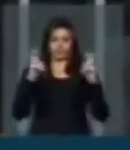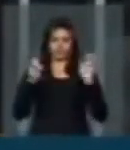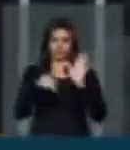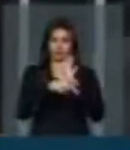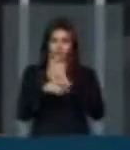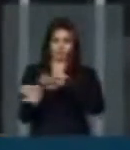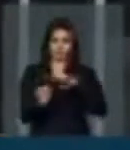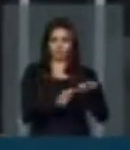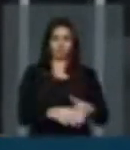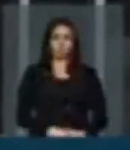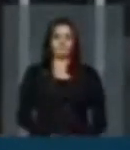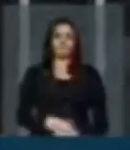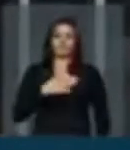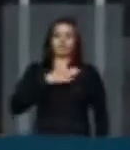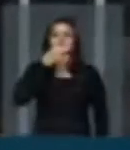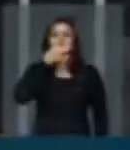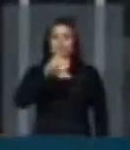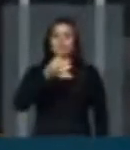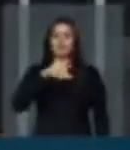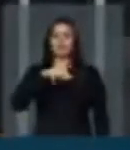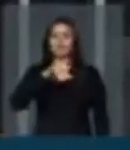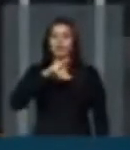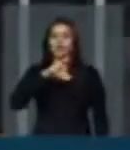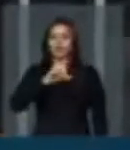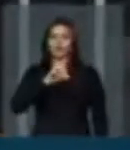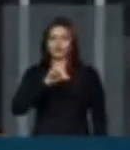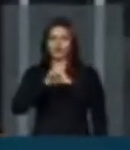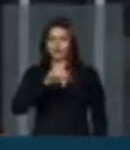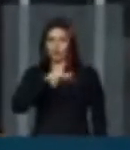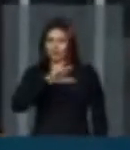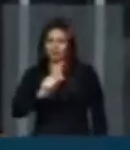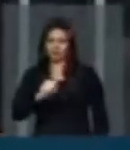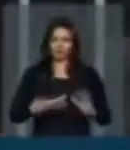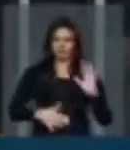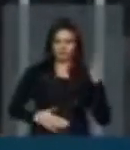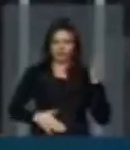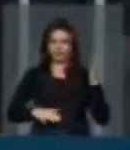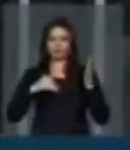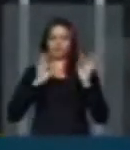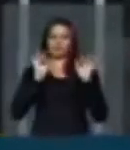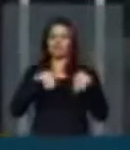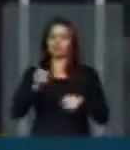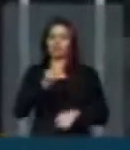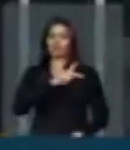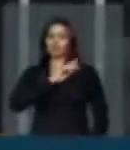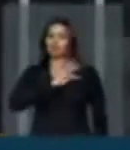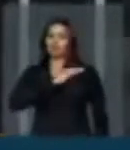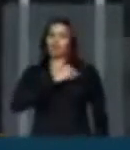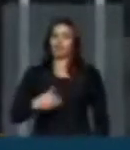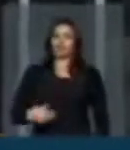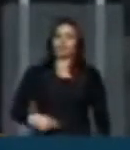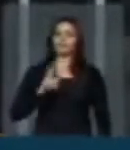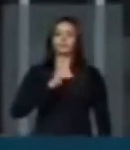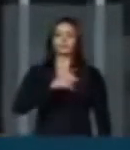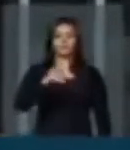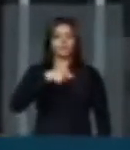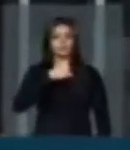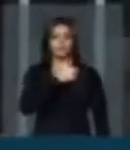aspas. A meu ver, essa macrodelinquência não cessou. O PT e seu governo, senhoras e senhores,